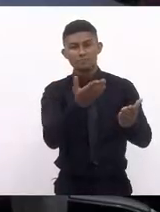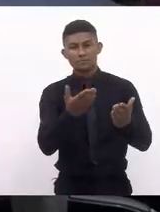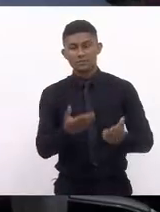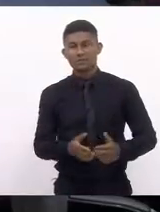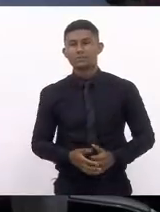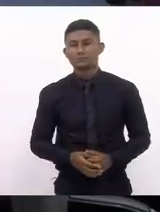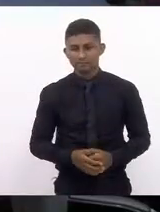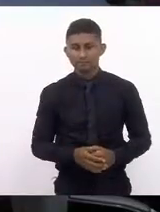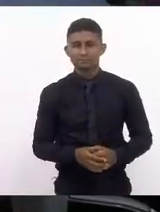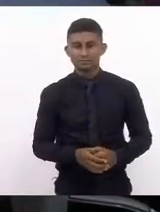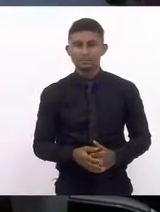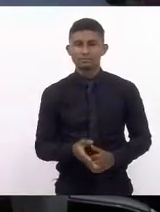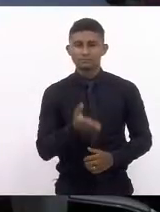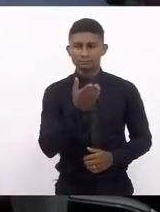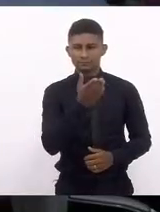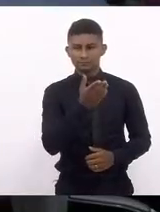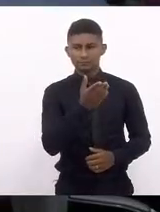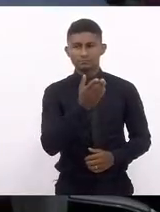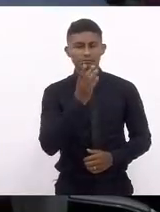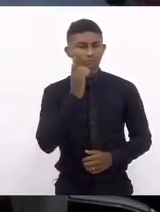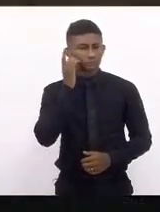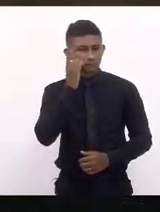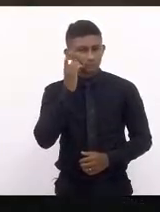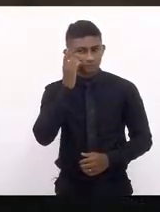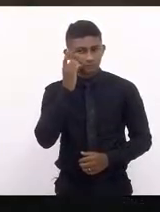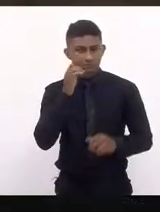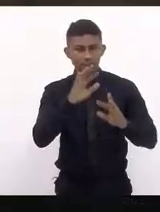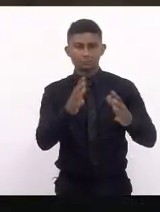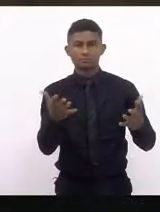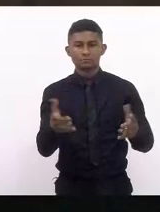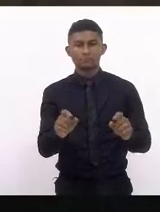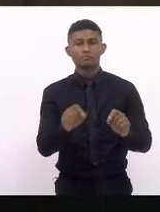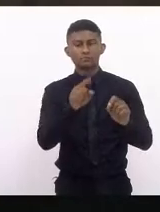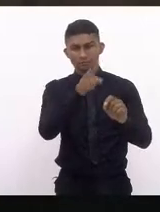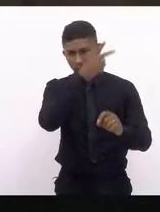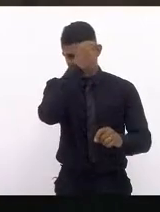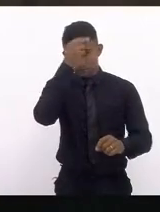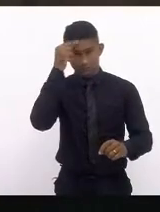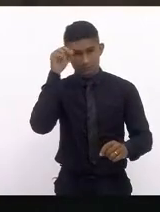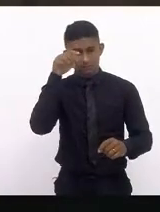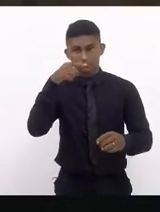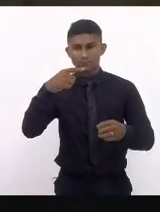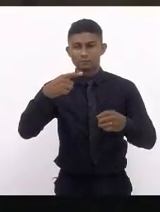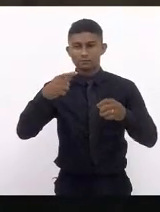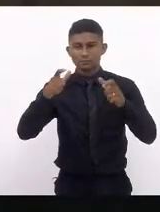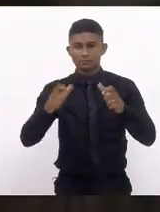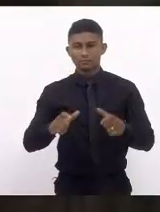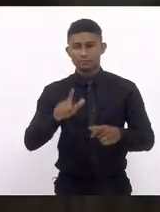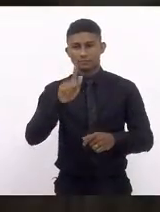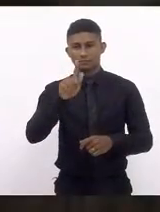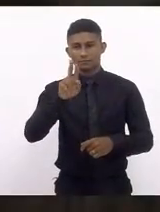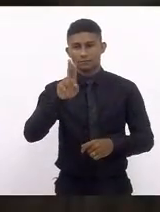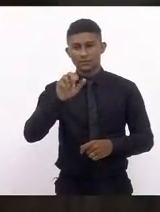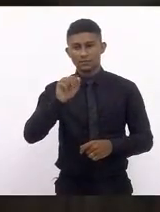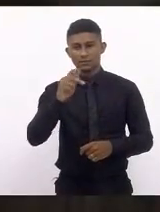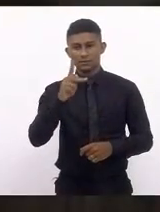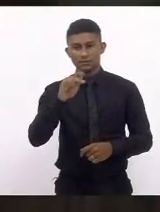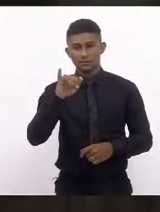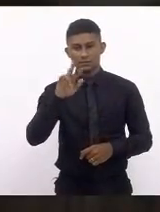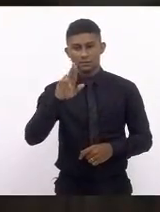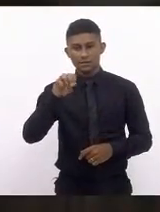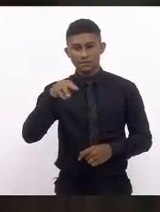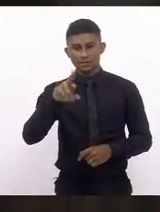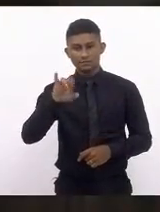nossa sempre deputada mas agora nossa belíssima prefeita de Guapimirim da sabedoria da prefeita